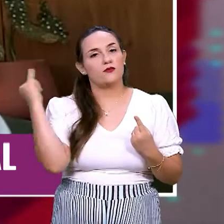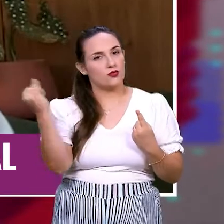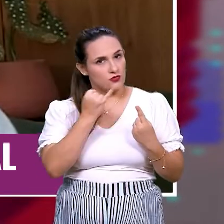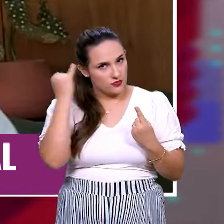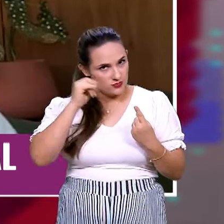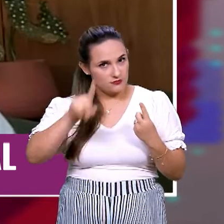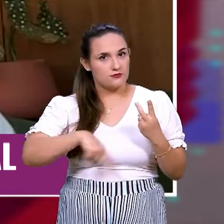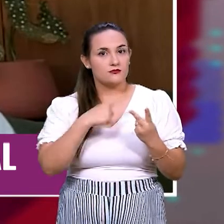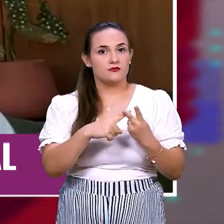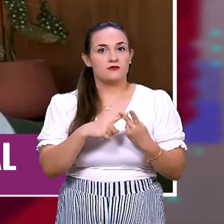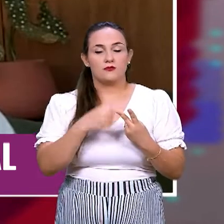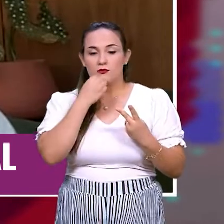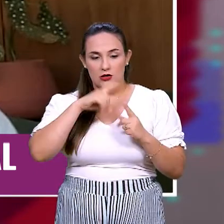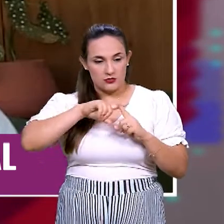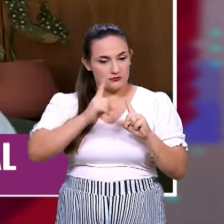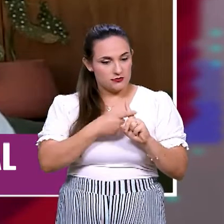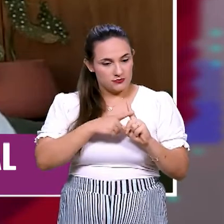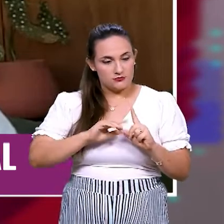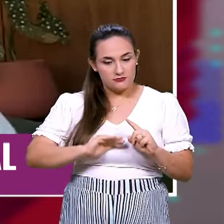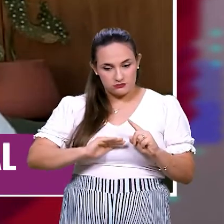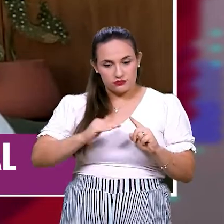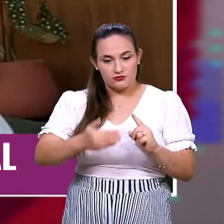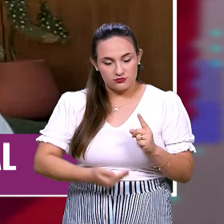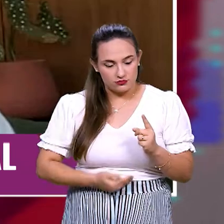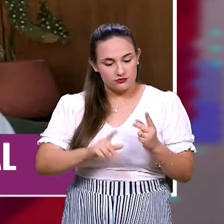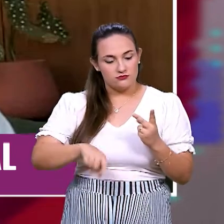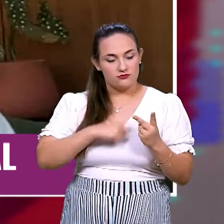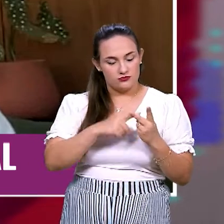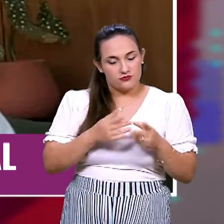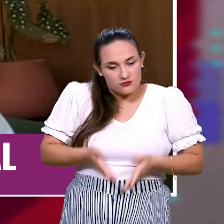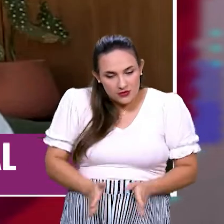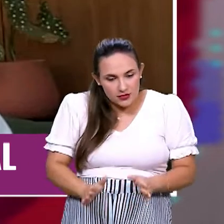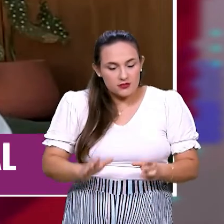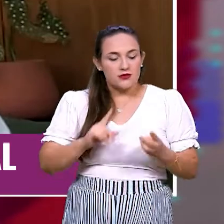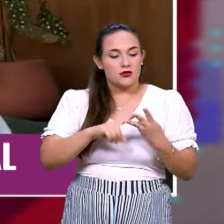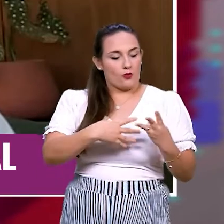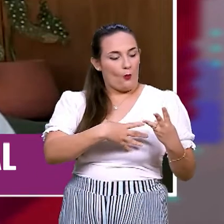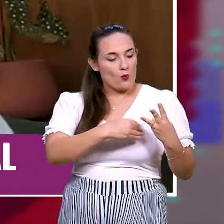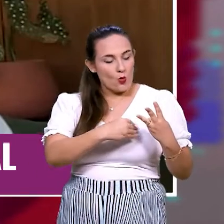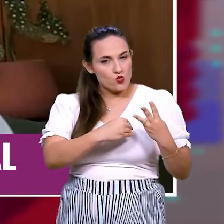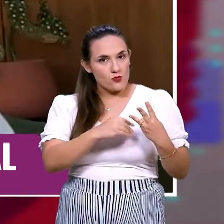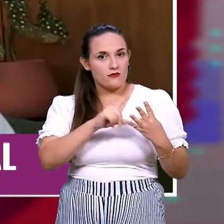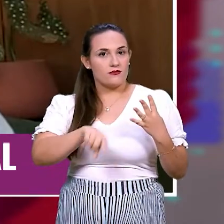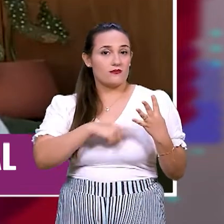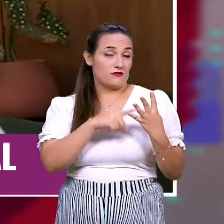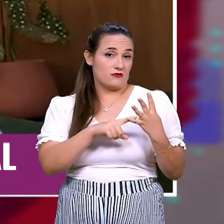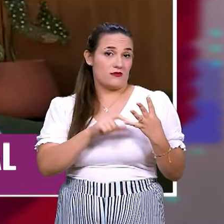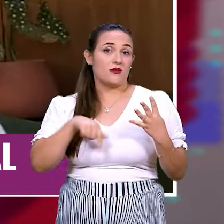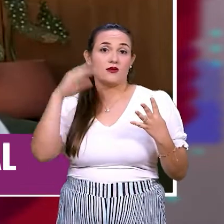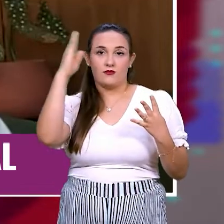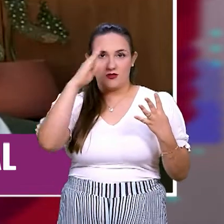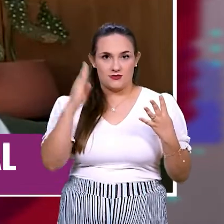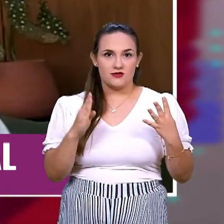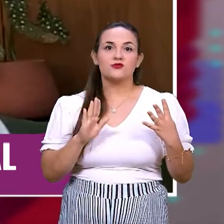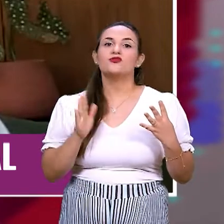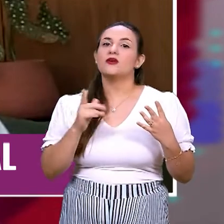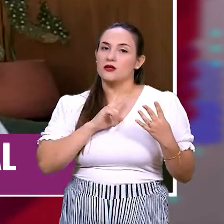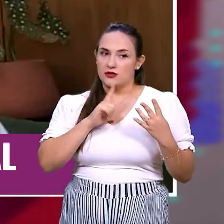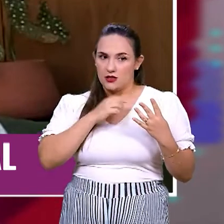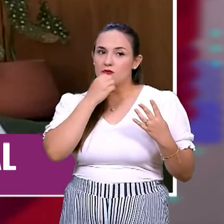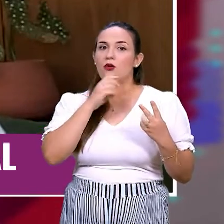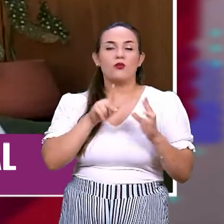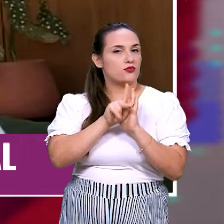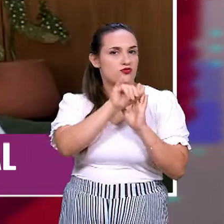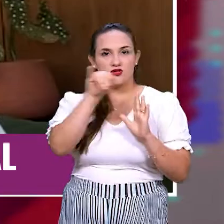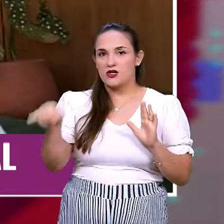é fundamental, uma boa gestação é fundamental, o período inicial ali de amamentação é fundamental, e o Brasil já consegue desenvolver muito isso.